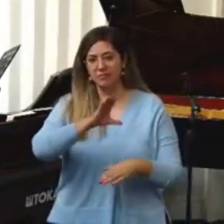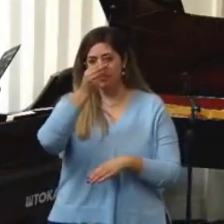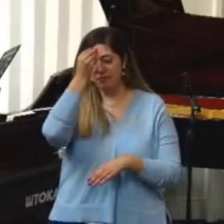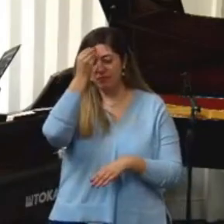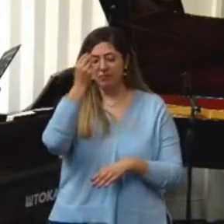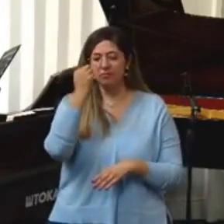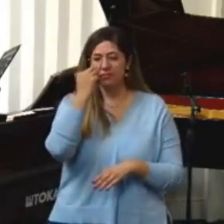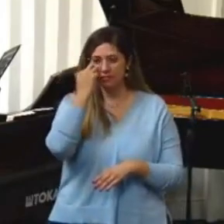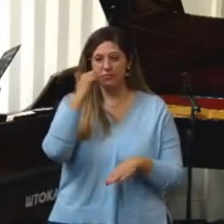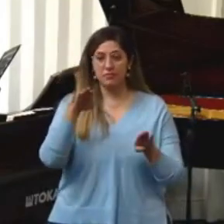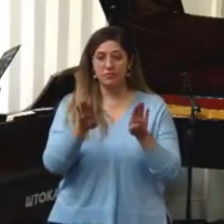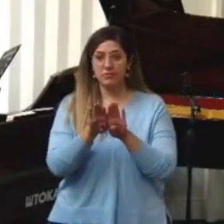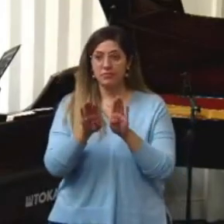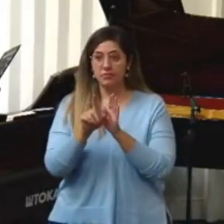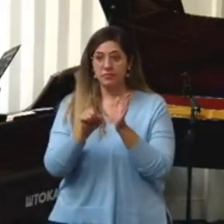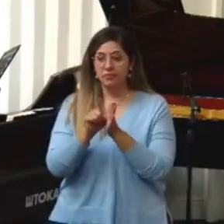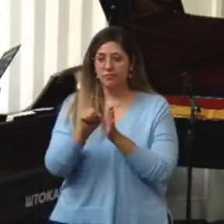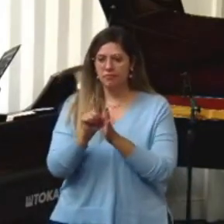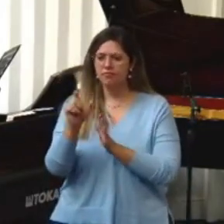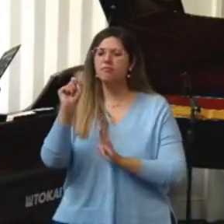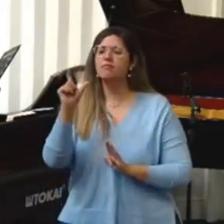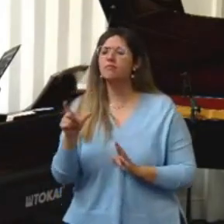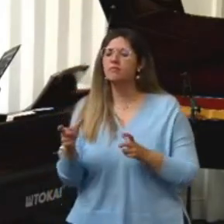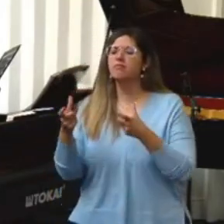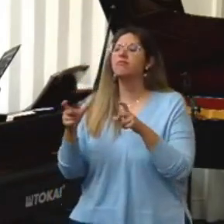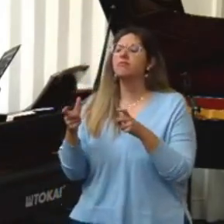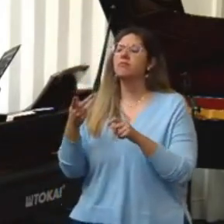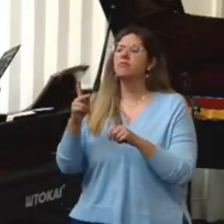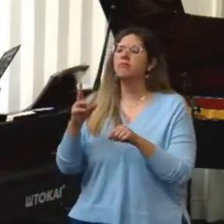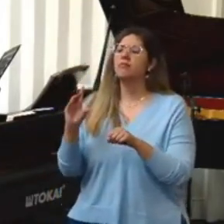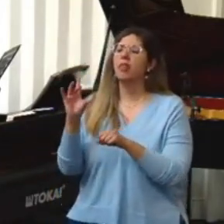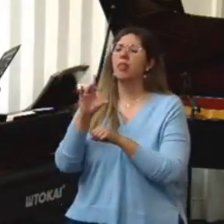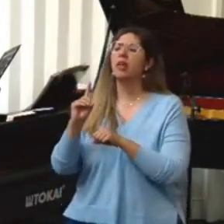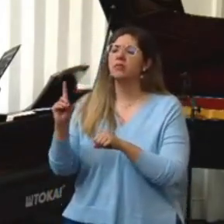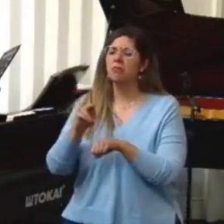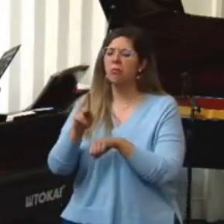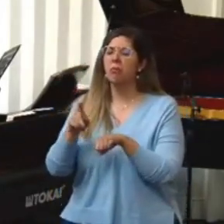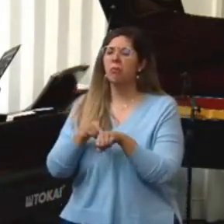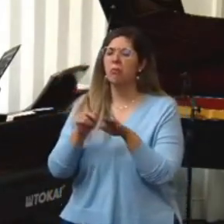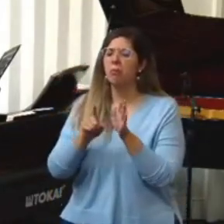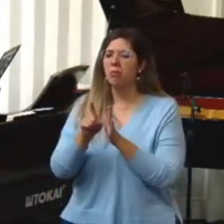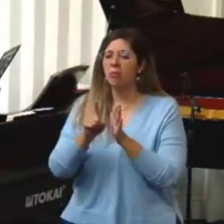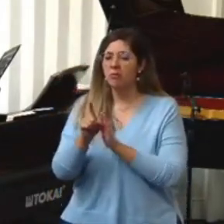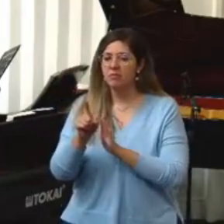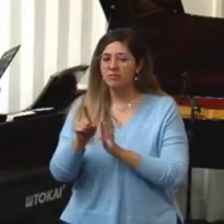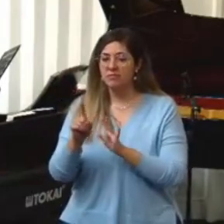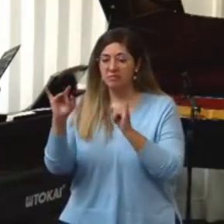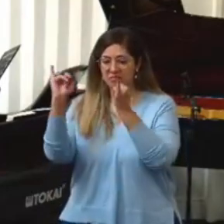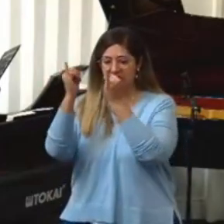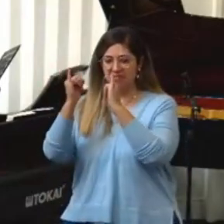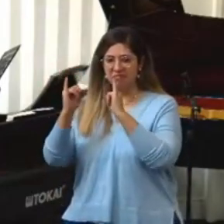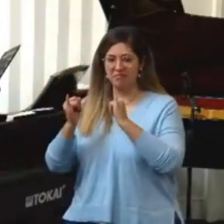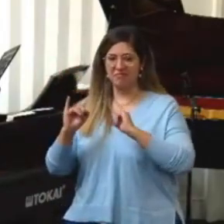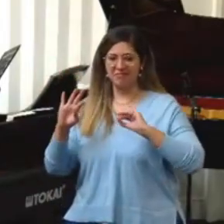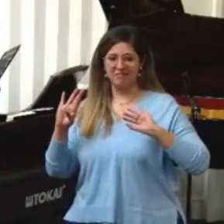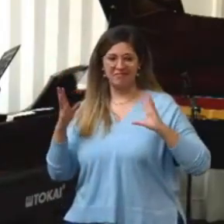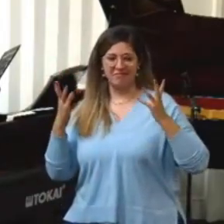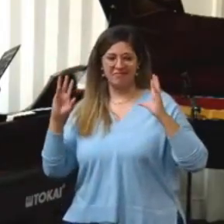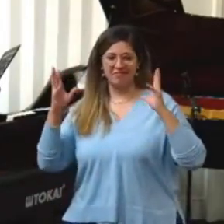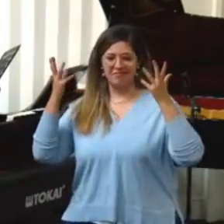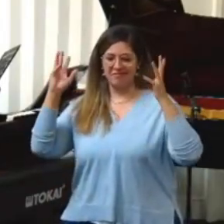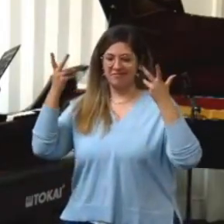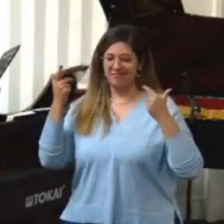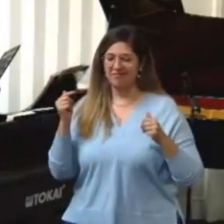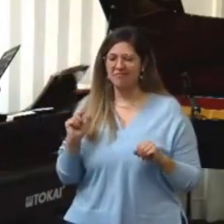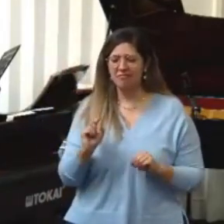seu Deus? A essa altura, todos os adoradores de Dagom estariam seguramente